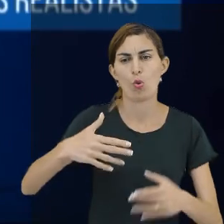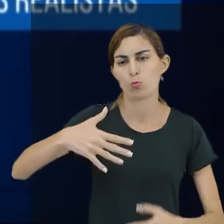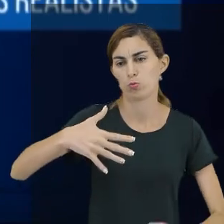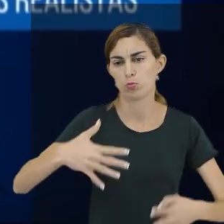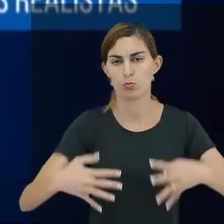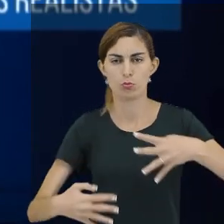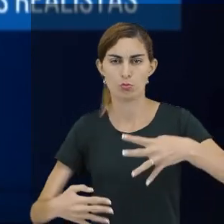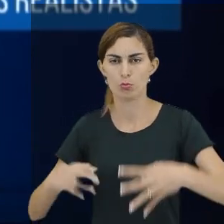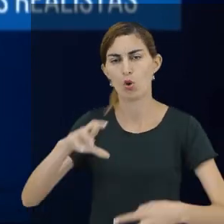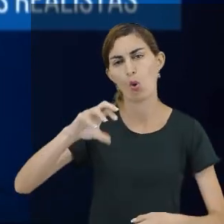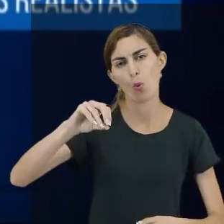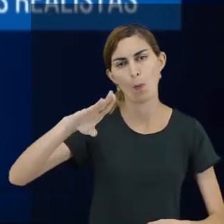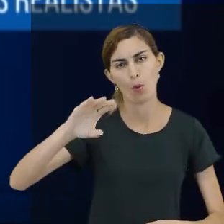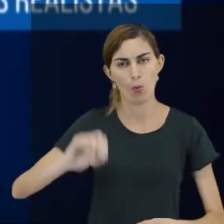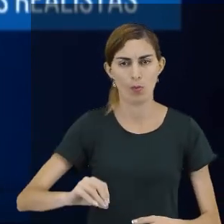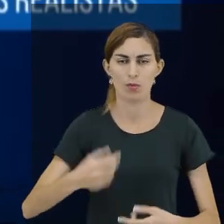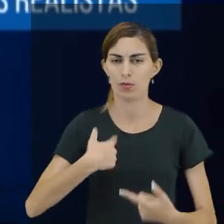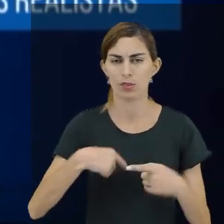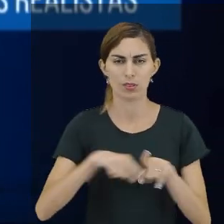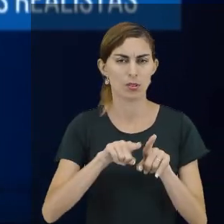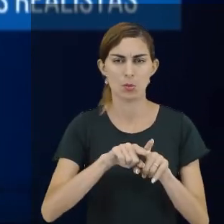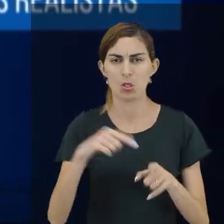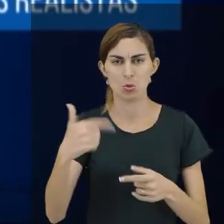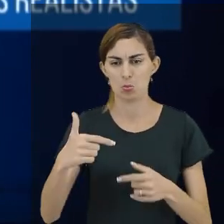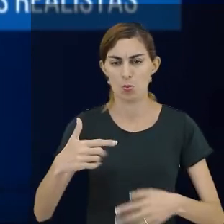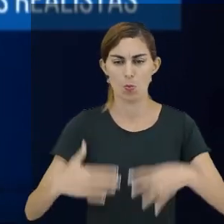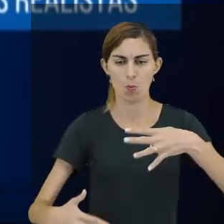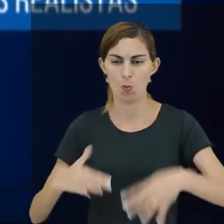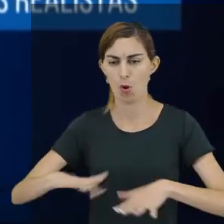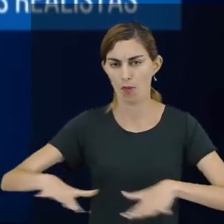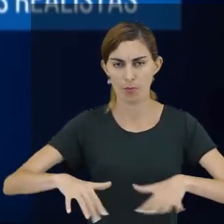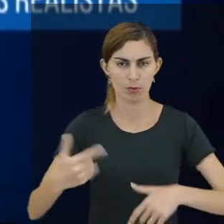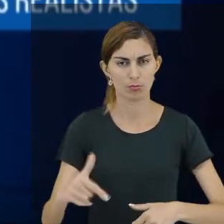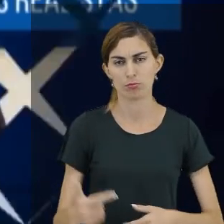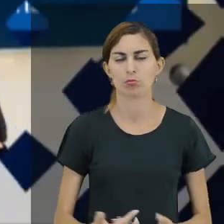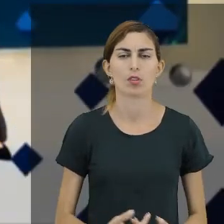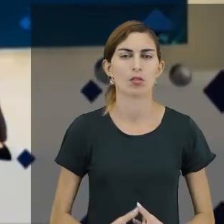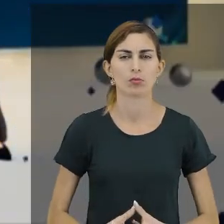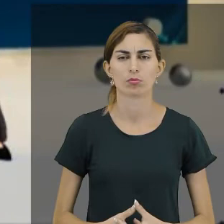efeitos robóticos, nem de personagens que não se movimentam.